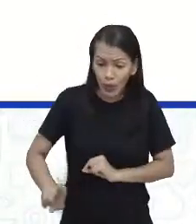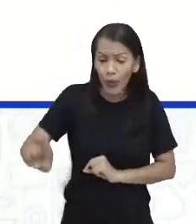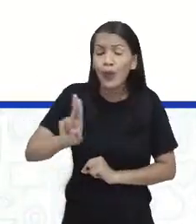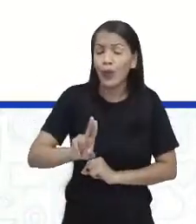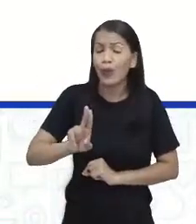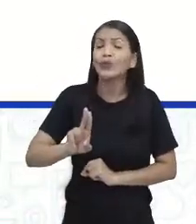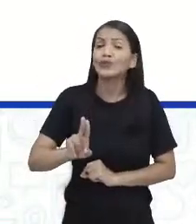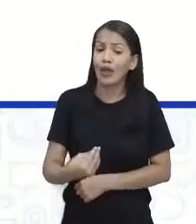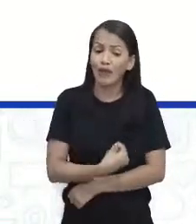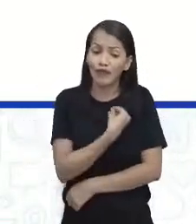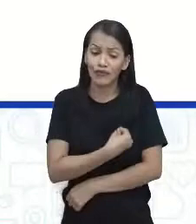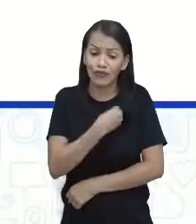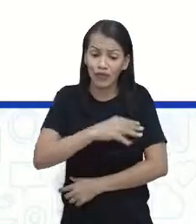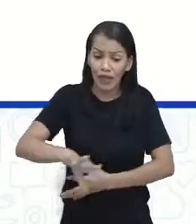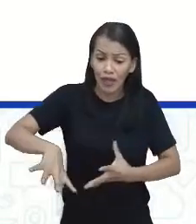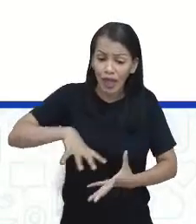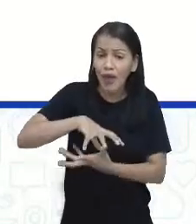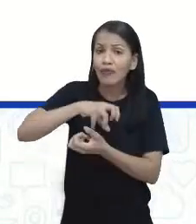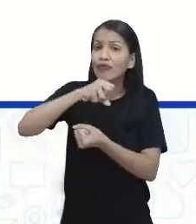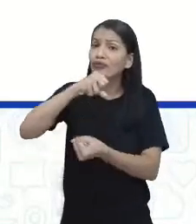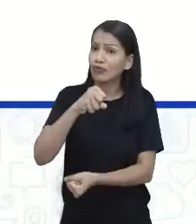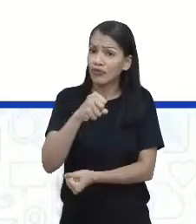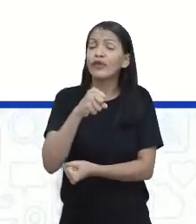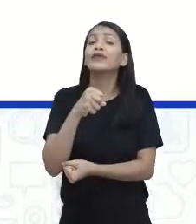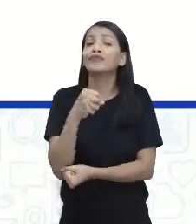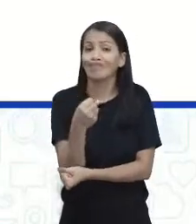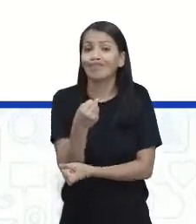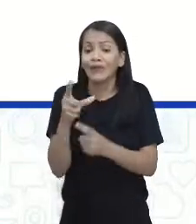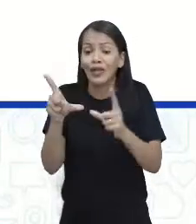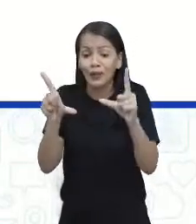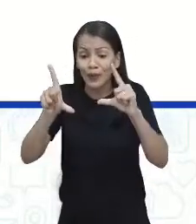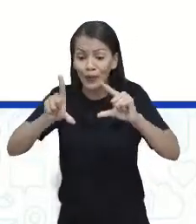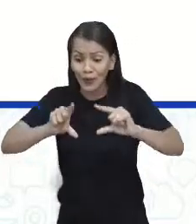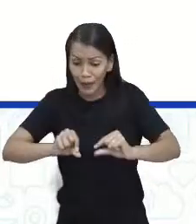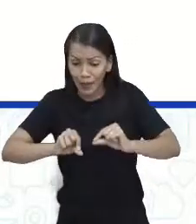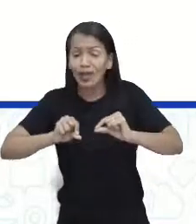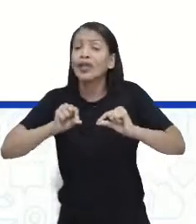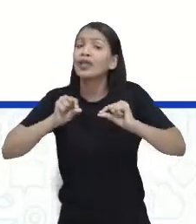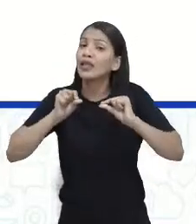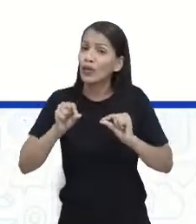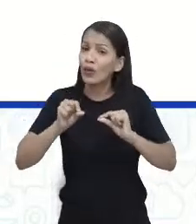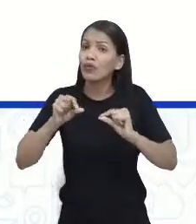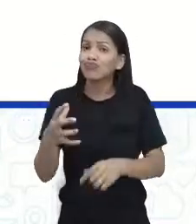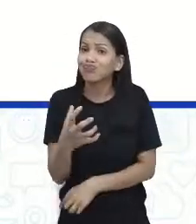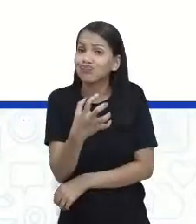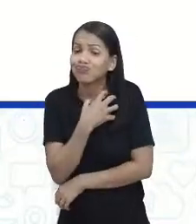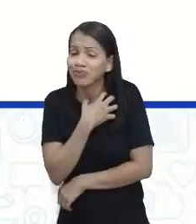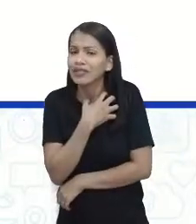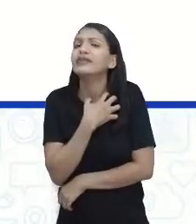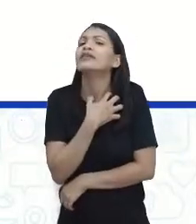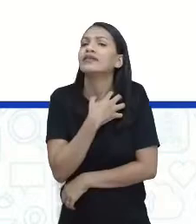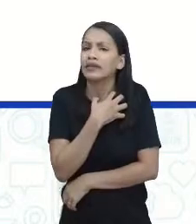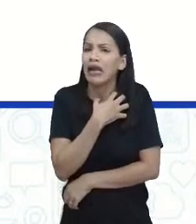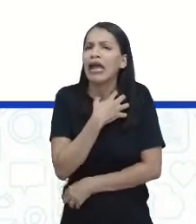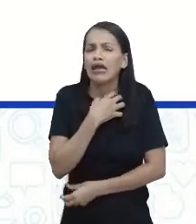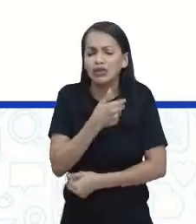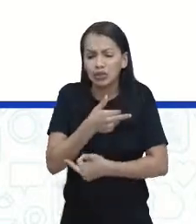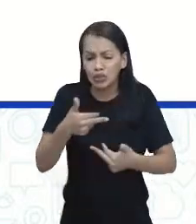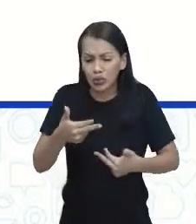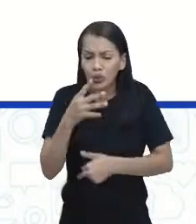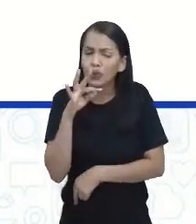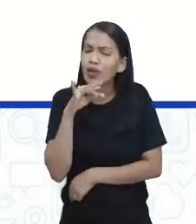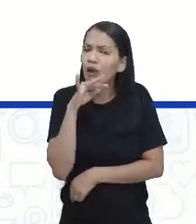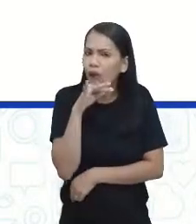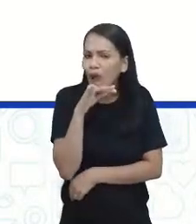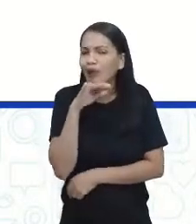sustentável, reduzindo os impactos do consumo, né, do homem no nosso planeta, tá certo? Então, é importante